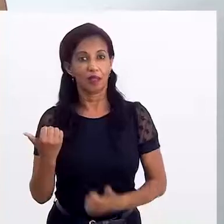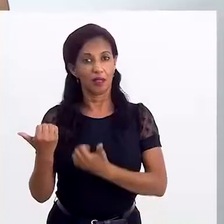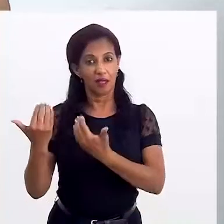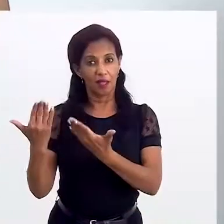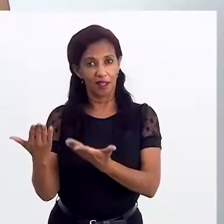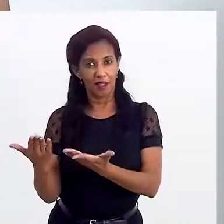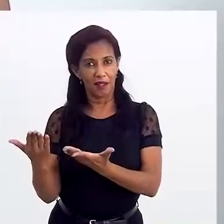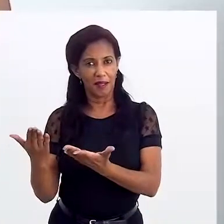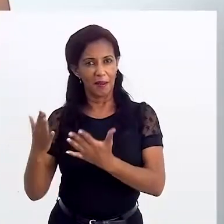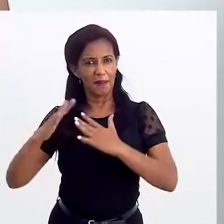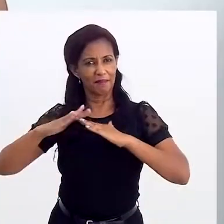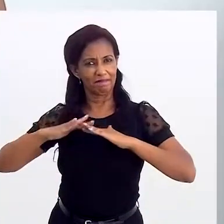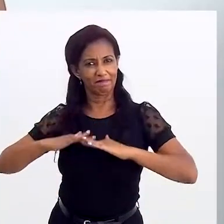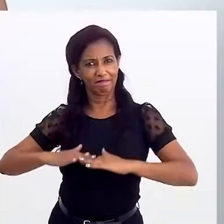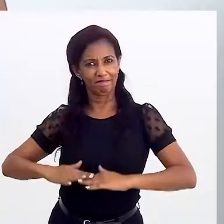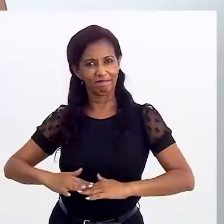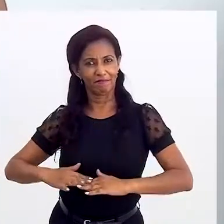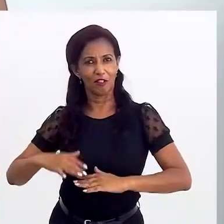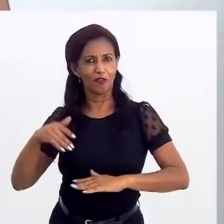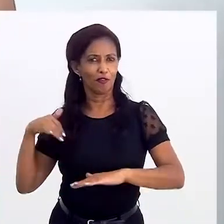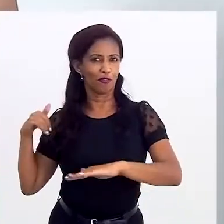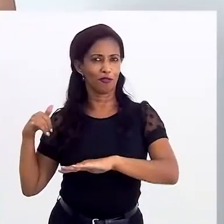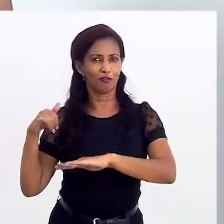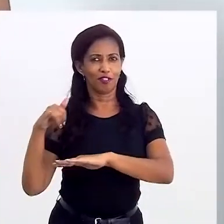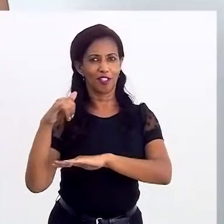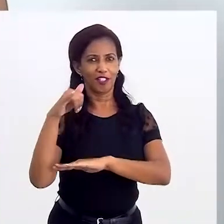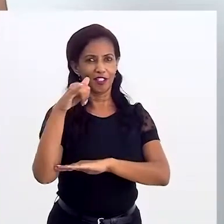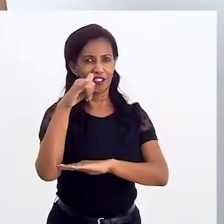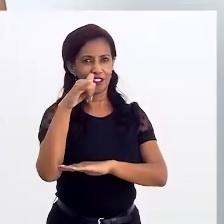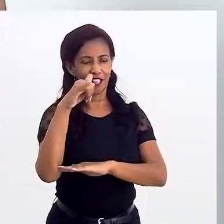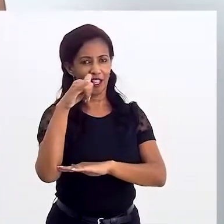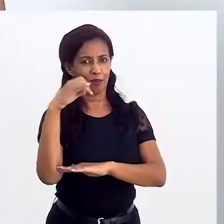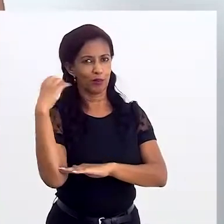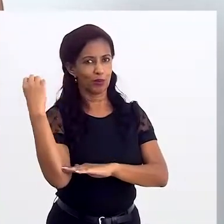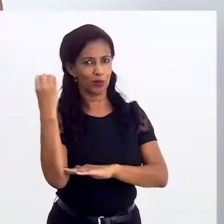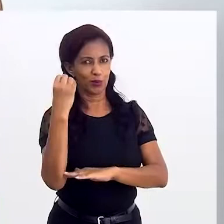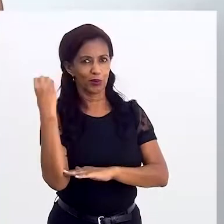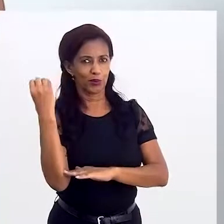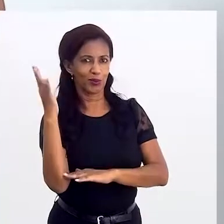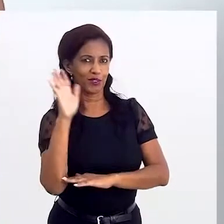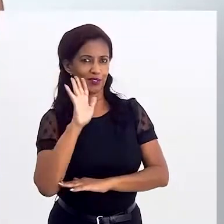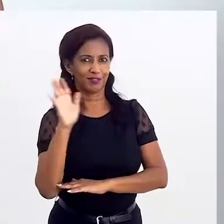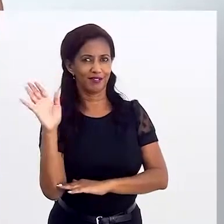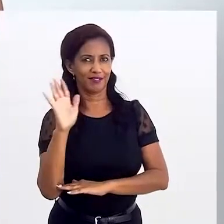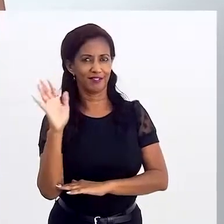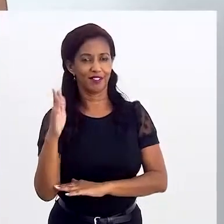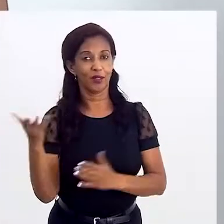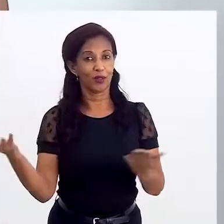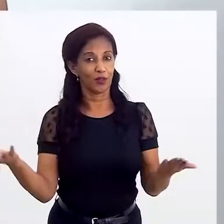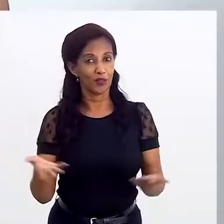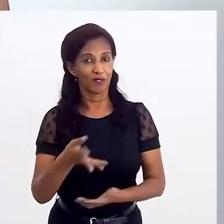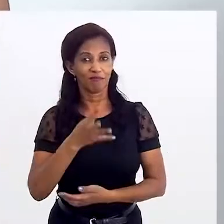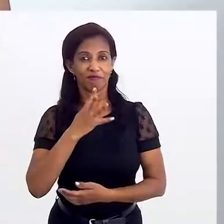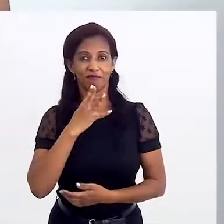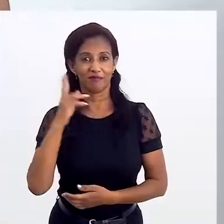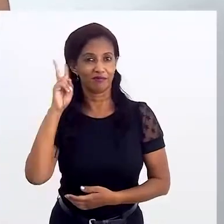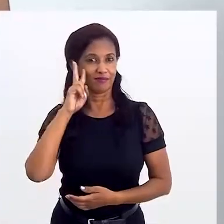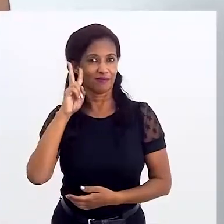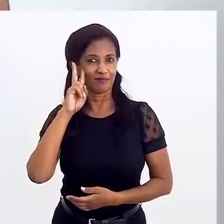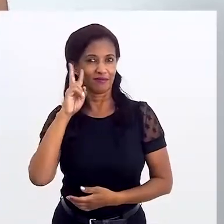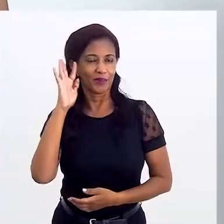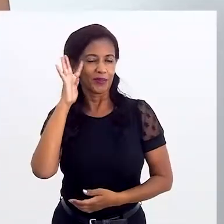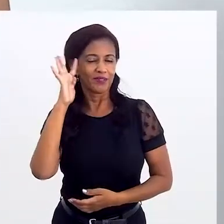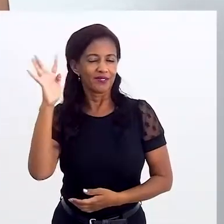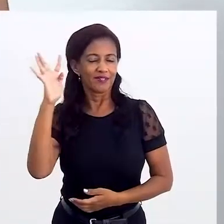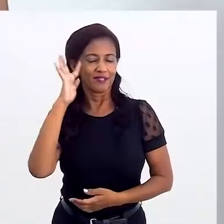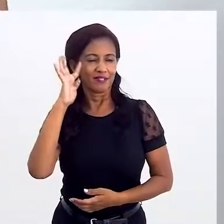Deu pra ti, baixo astral, vou pra Porto Alegre, tchau. Hoje você vai conhecer a